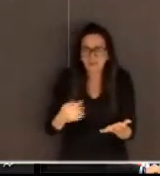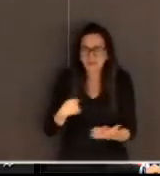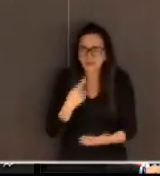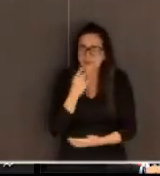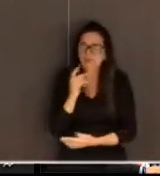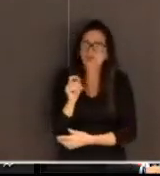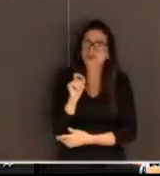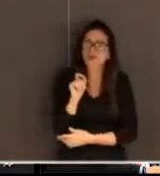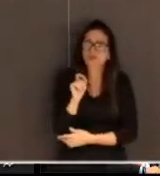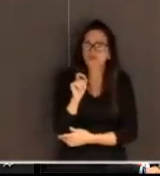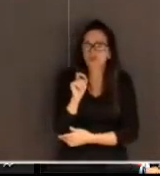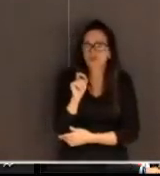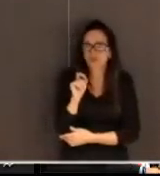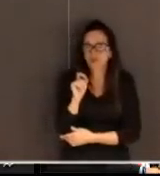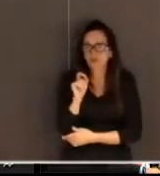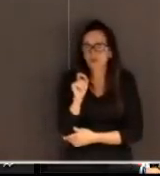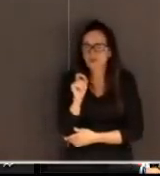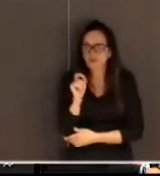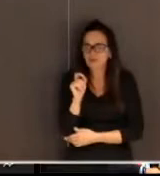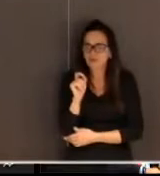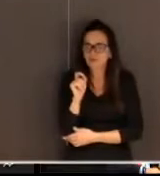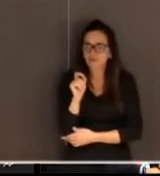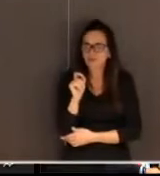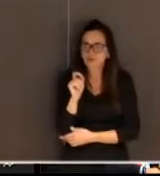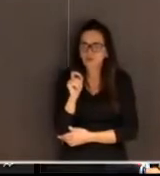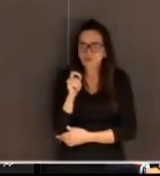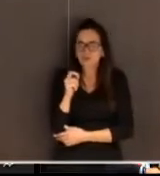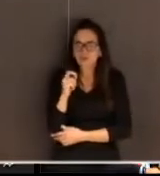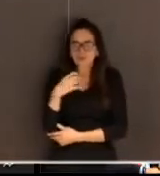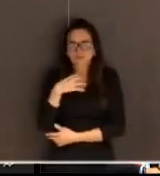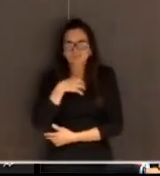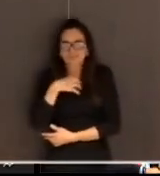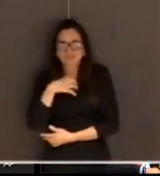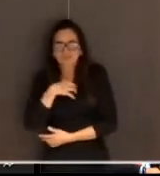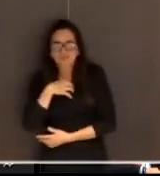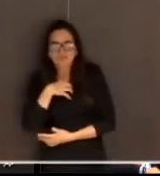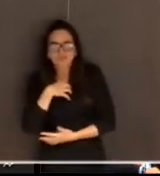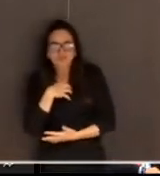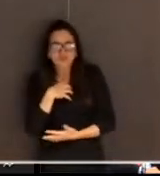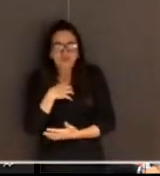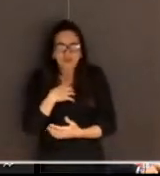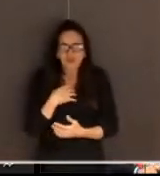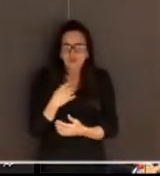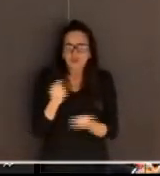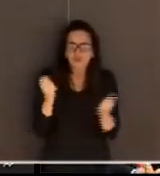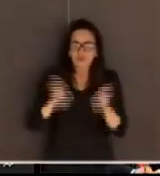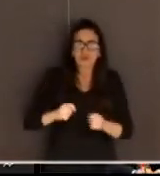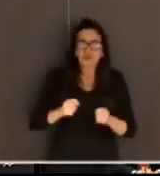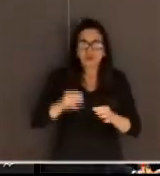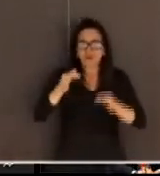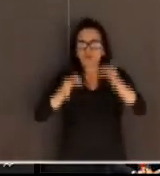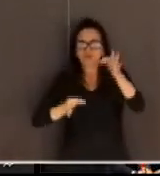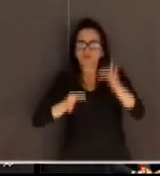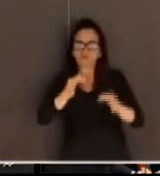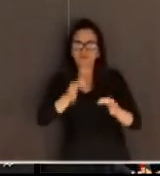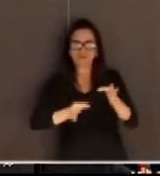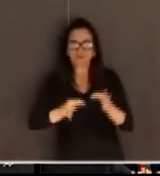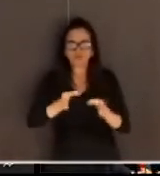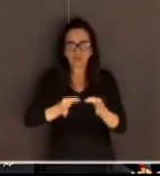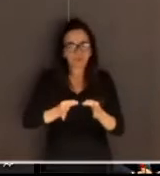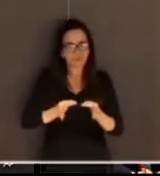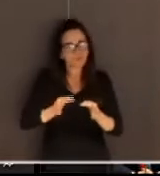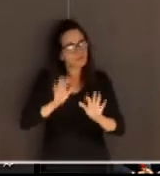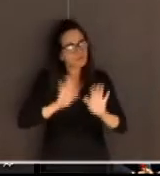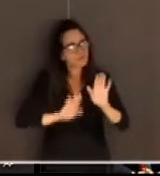dizendo, por outras palavras, que a forma prevalece sobre a averiguação. Então, olha o risco que